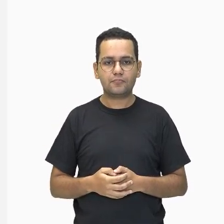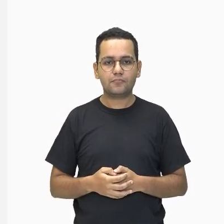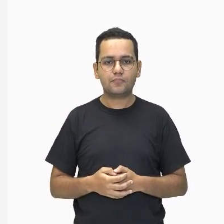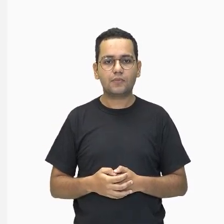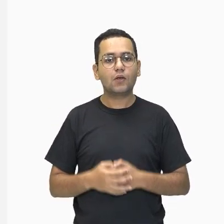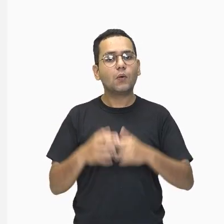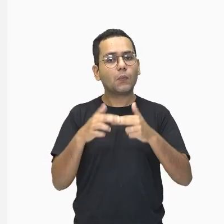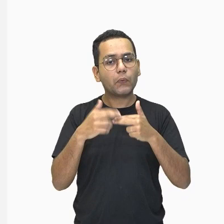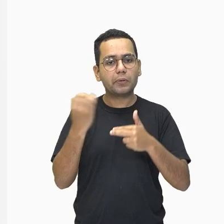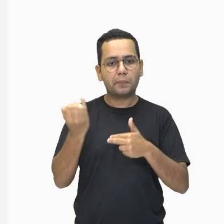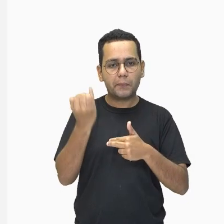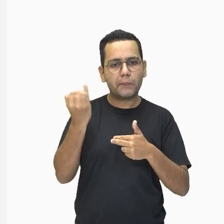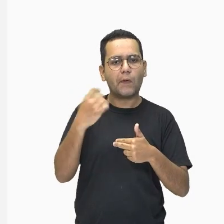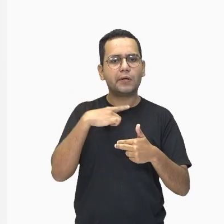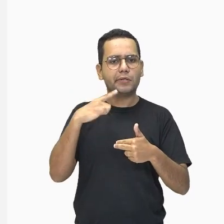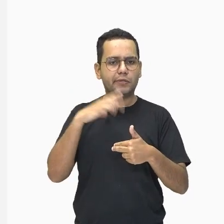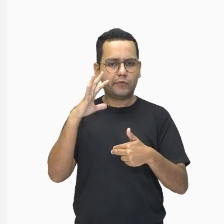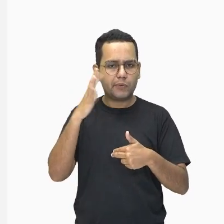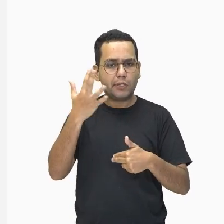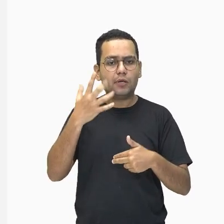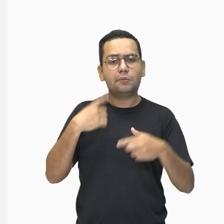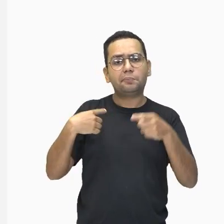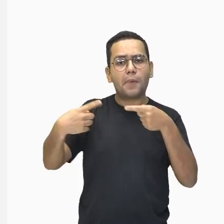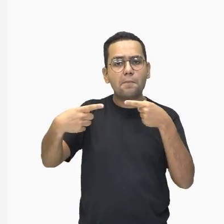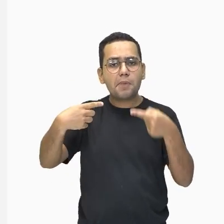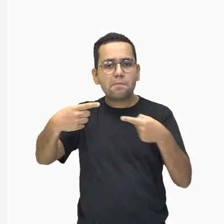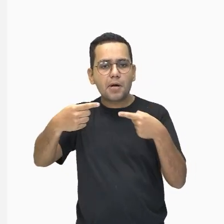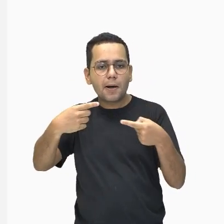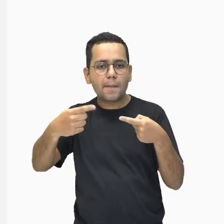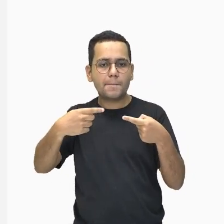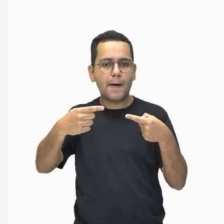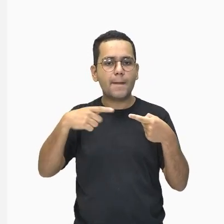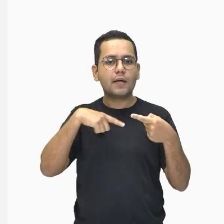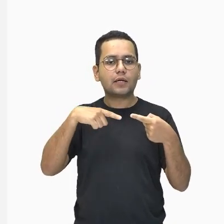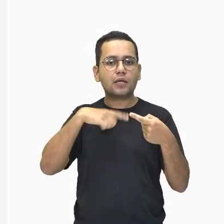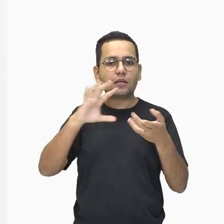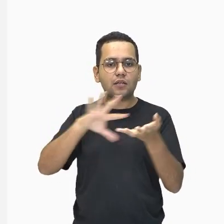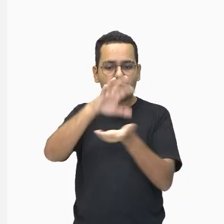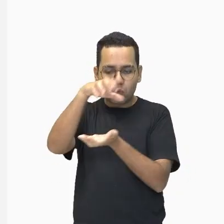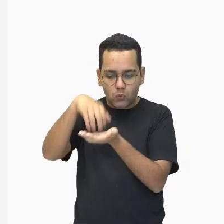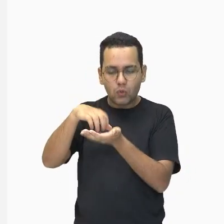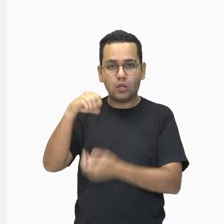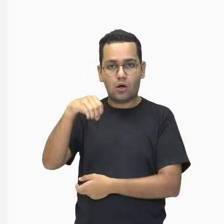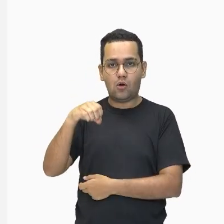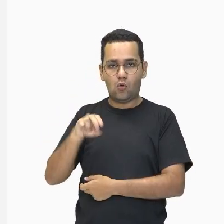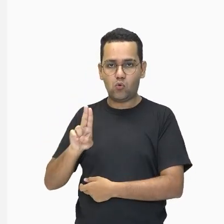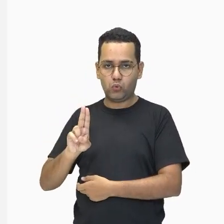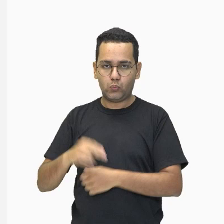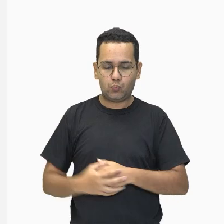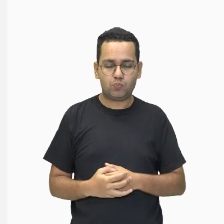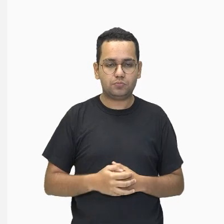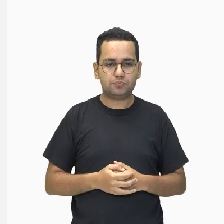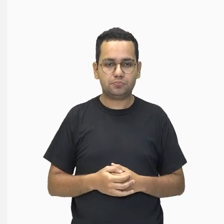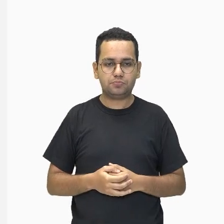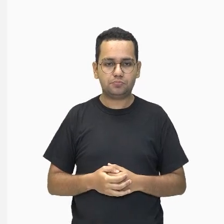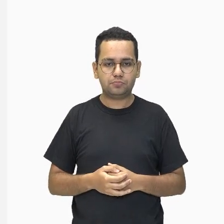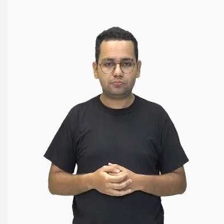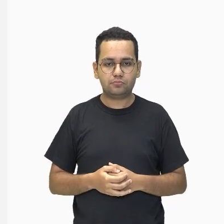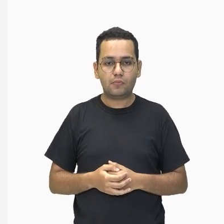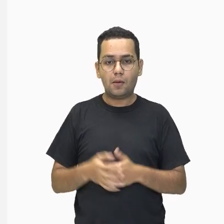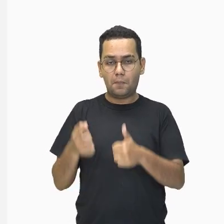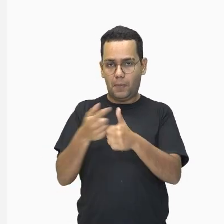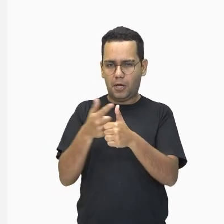dos primeiros diálogos que dariam origem à Organização das Nações Unidas, a ONU. Esse primeiro